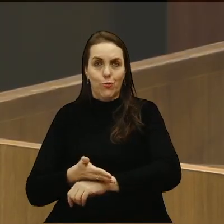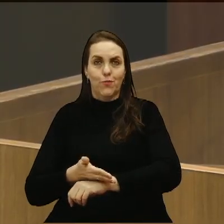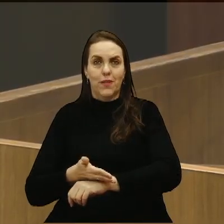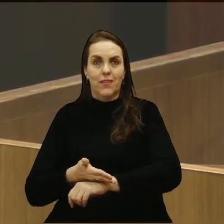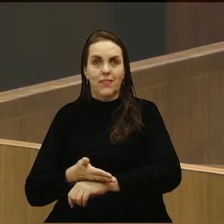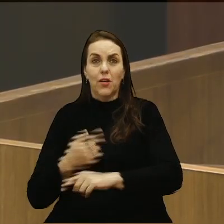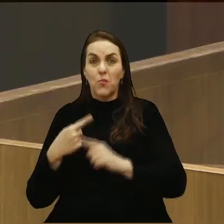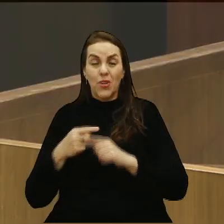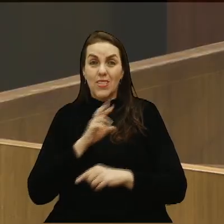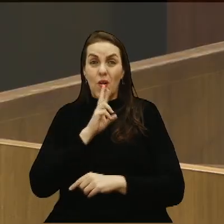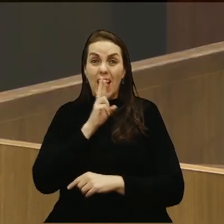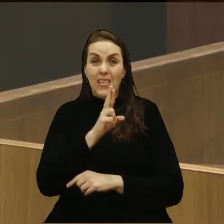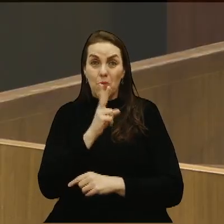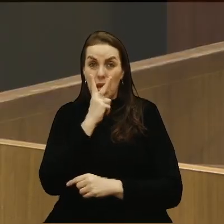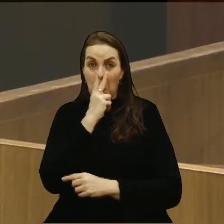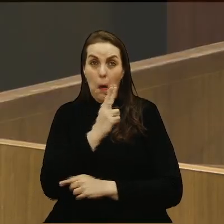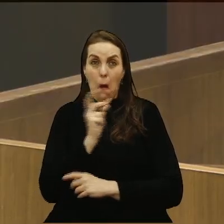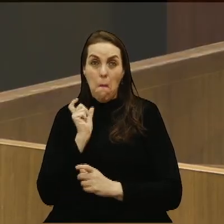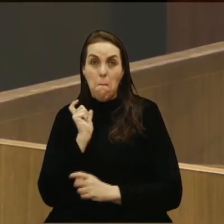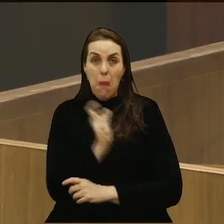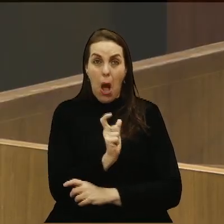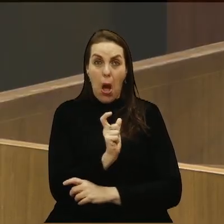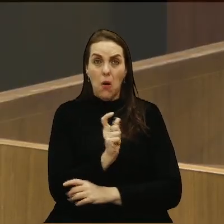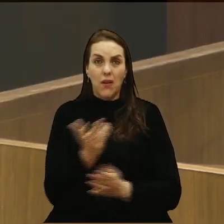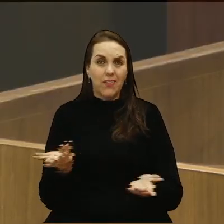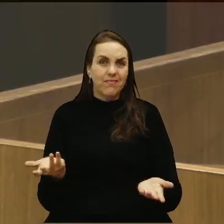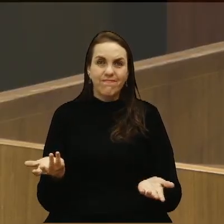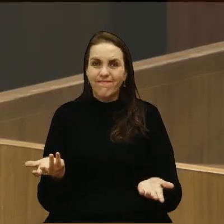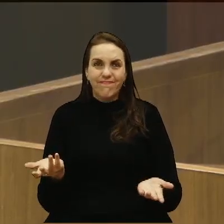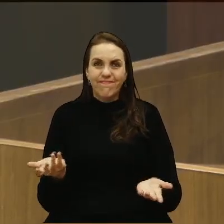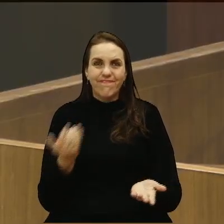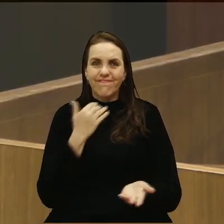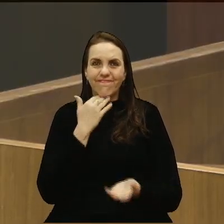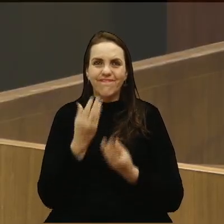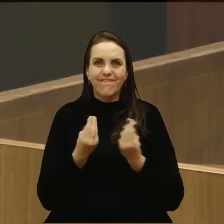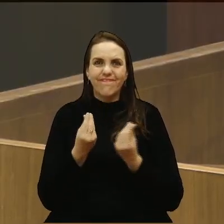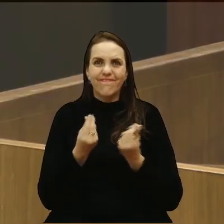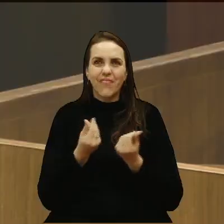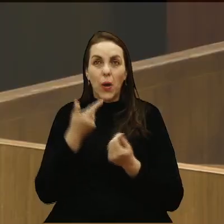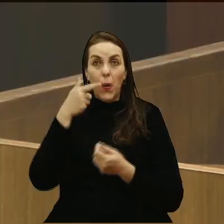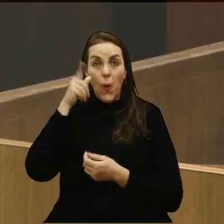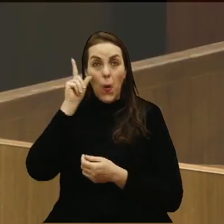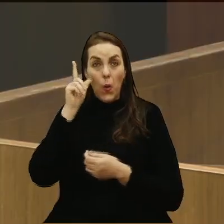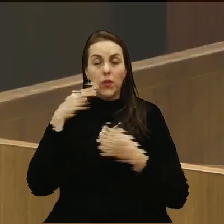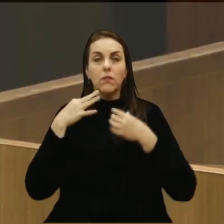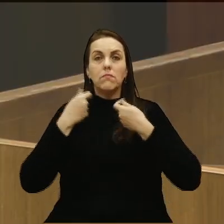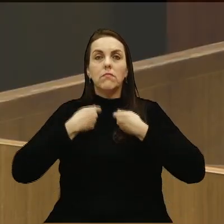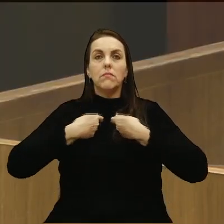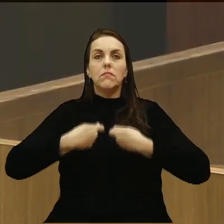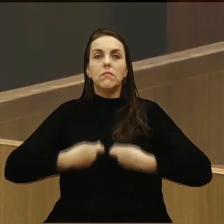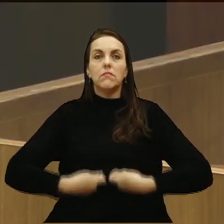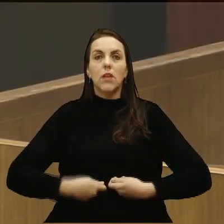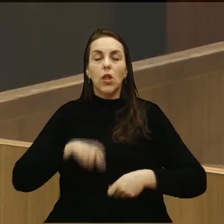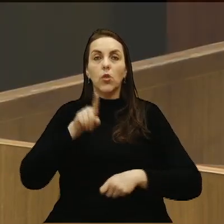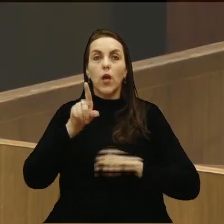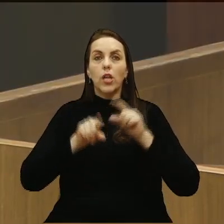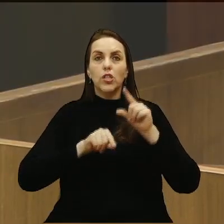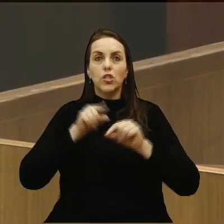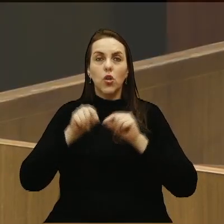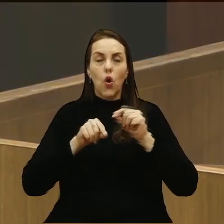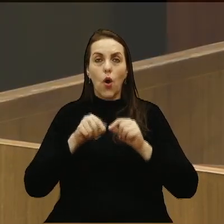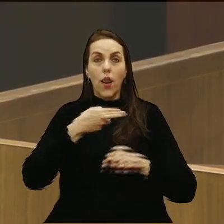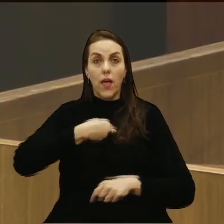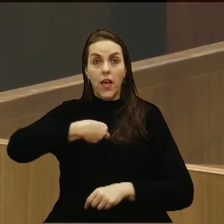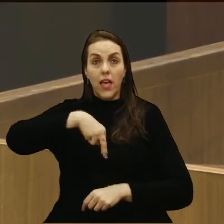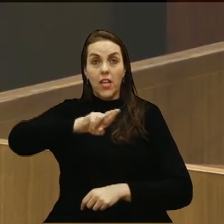se eu for responder no mesmo tom, é que nem o senhor vem aqui ontem com as vestimentas da sua opção de uma religião de